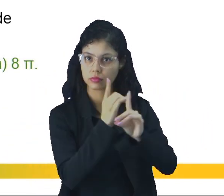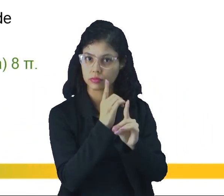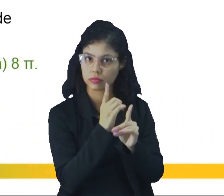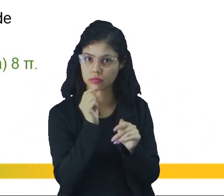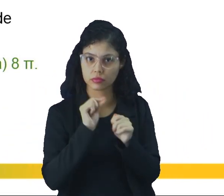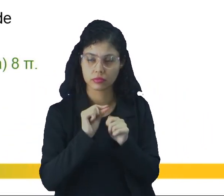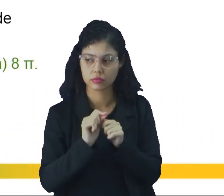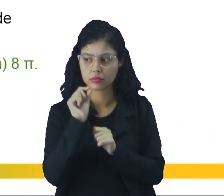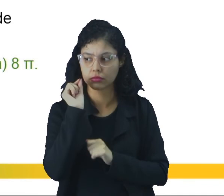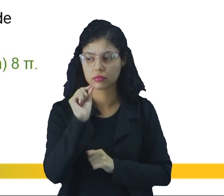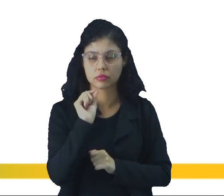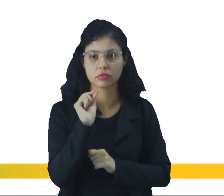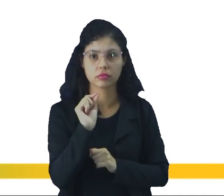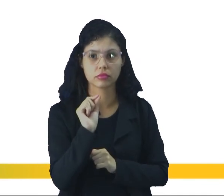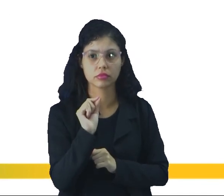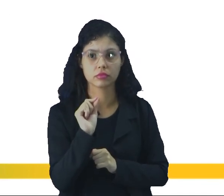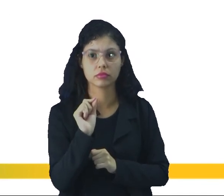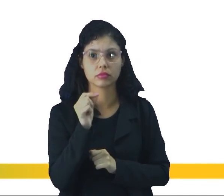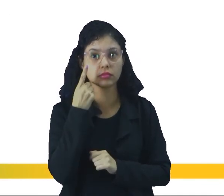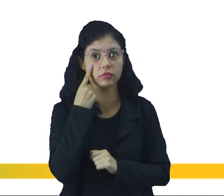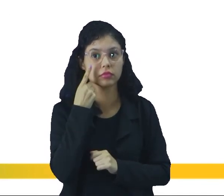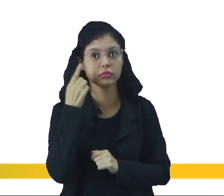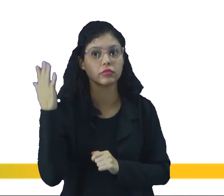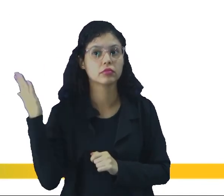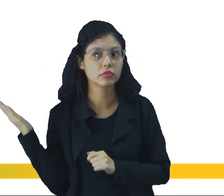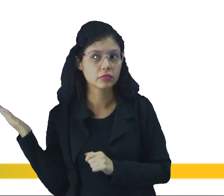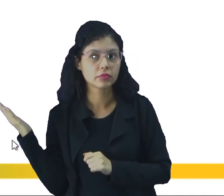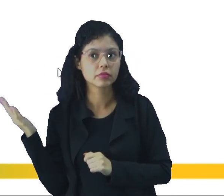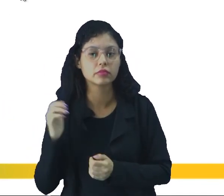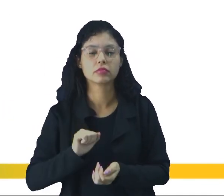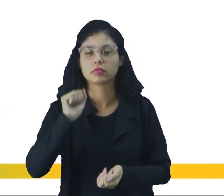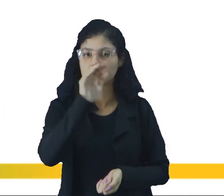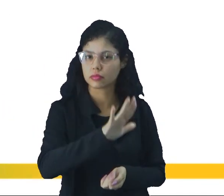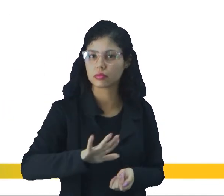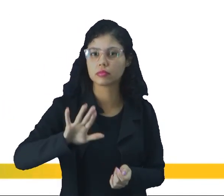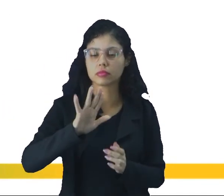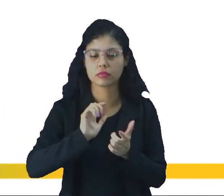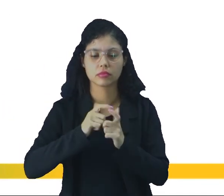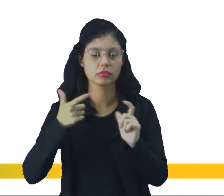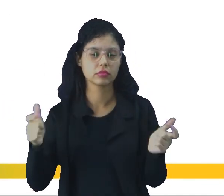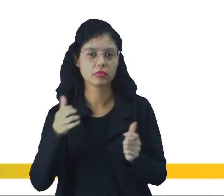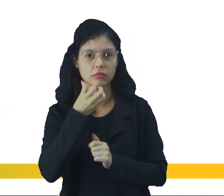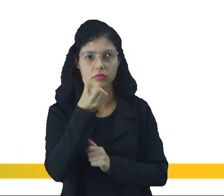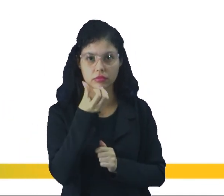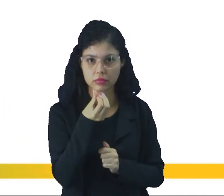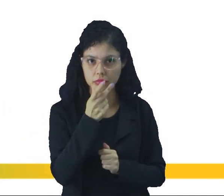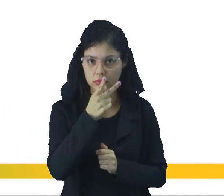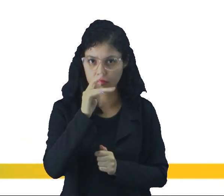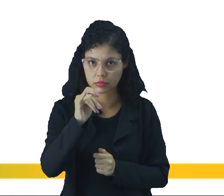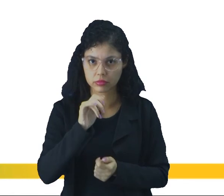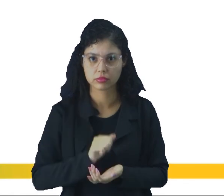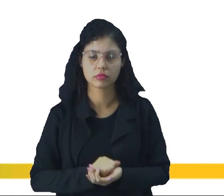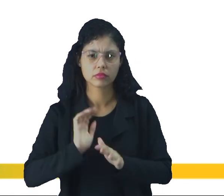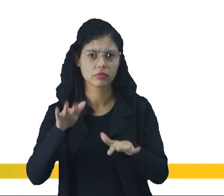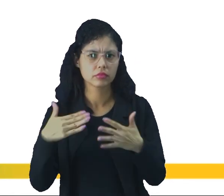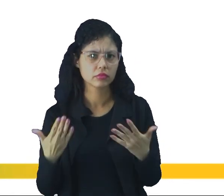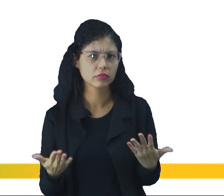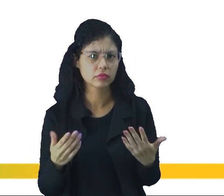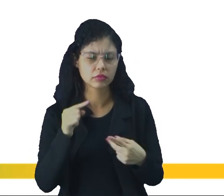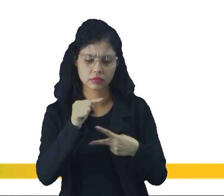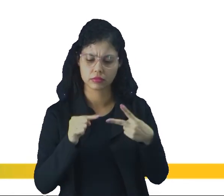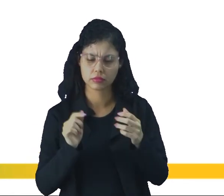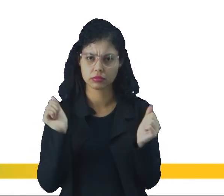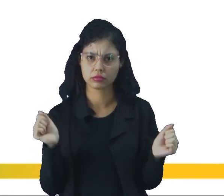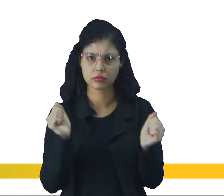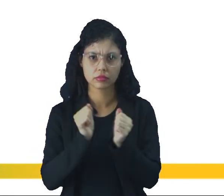encontrada fazendo-se o quê? Analisa aqui uma coisa. A área maior dá 16π. Qual é a área desses